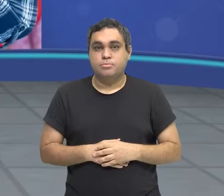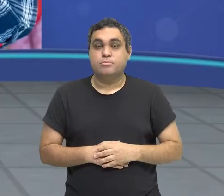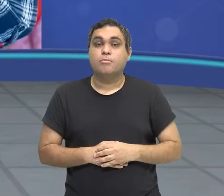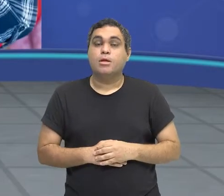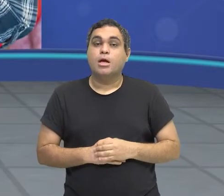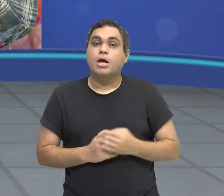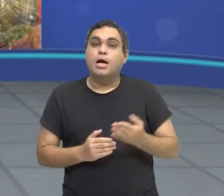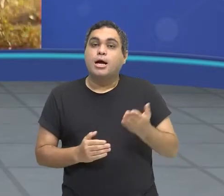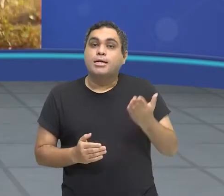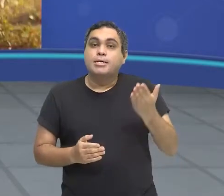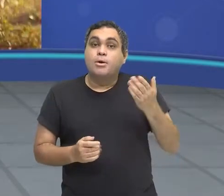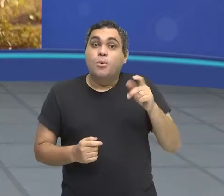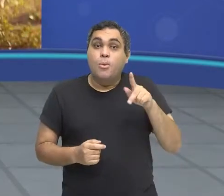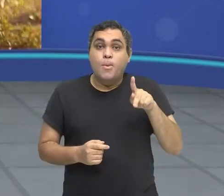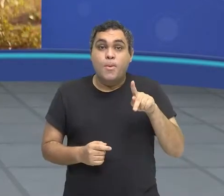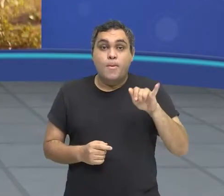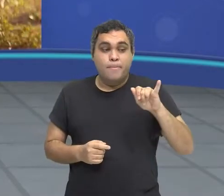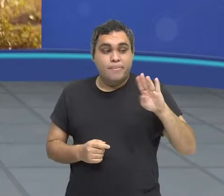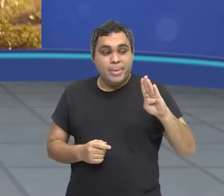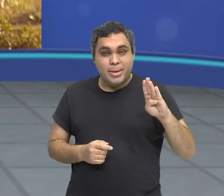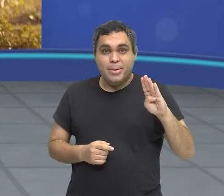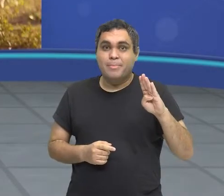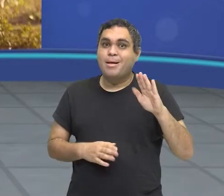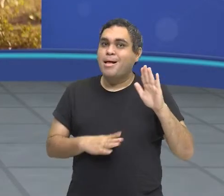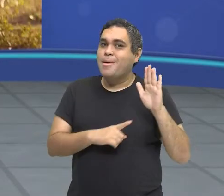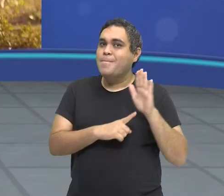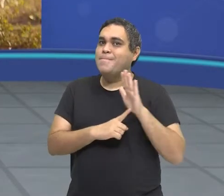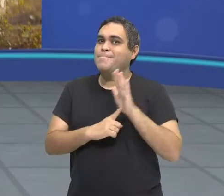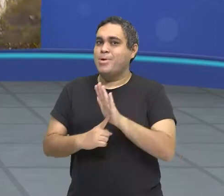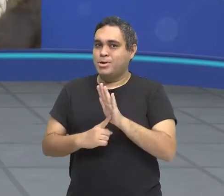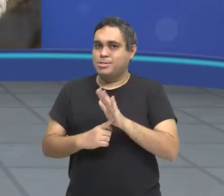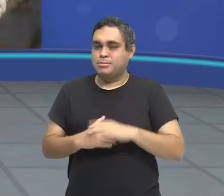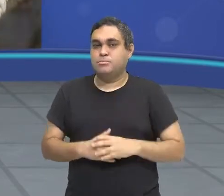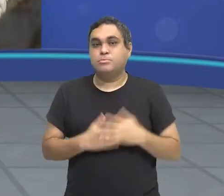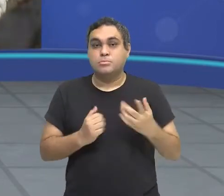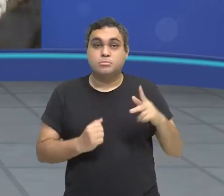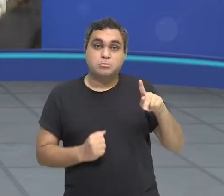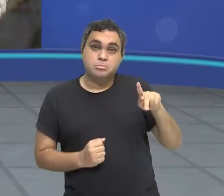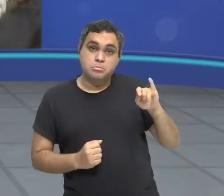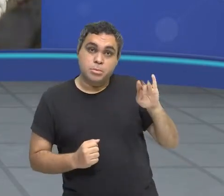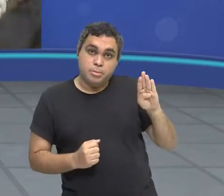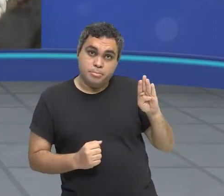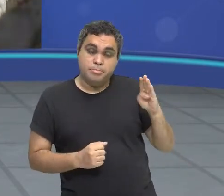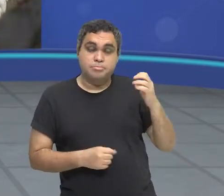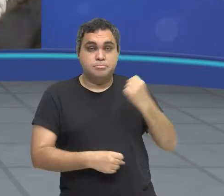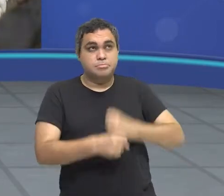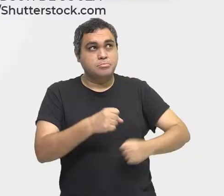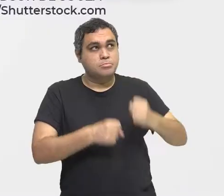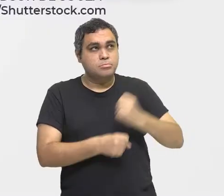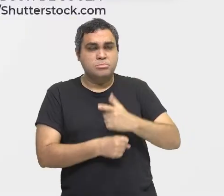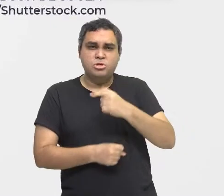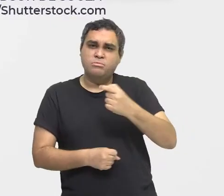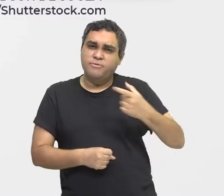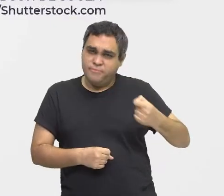PIB, tá? Então, o PIB do nosso país no ano de 2020 foi em torno aí